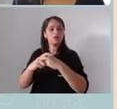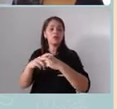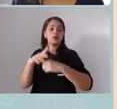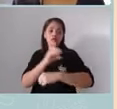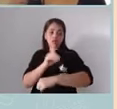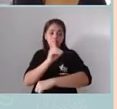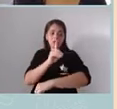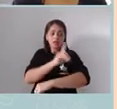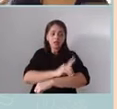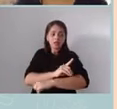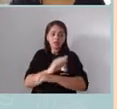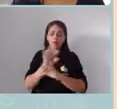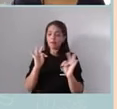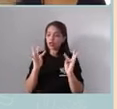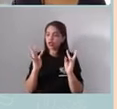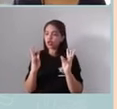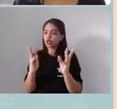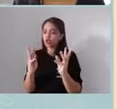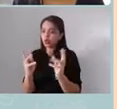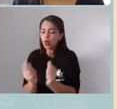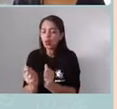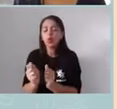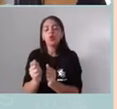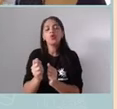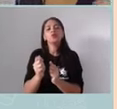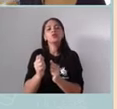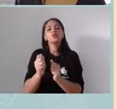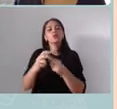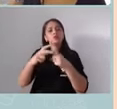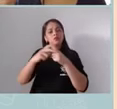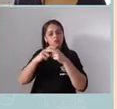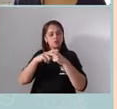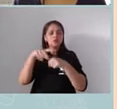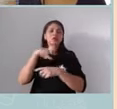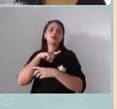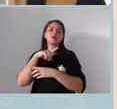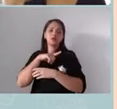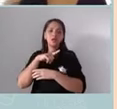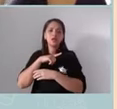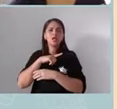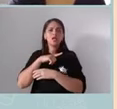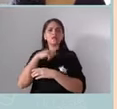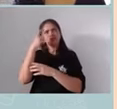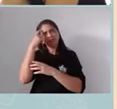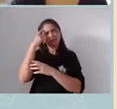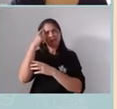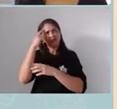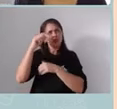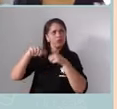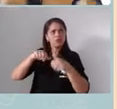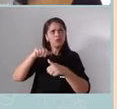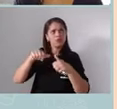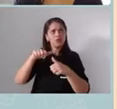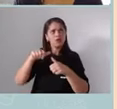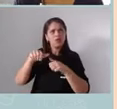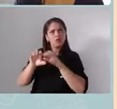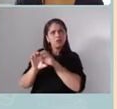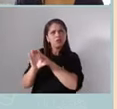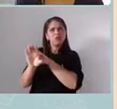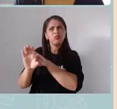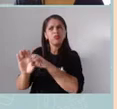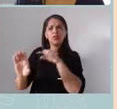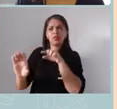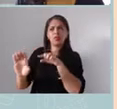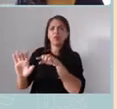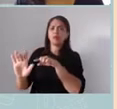todas as arboviroses, né? Para zika, para chikungunya, para febre amarela. Muita gente às vezes confunde e acha que o causador, que o agente etiológico da doença é o mosquito,